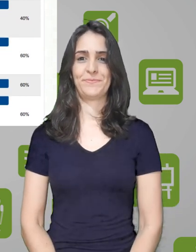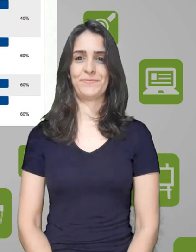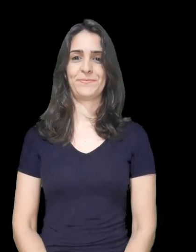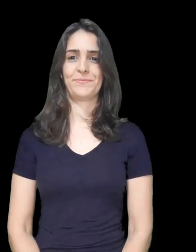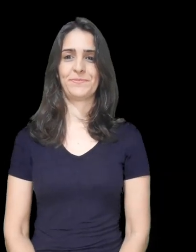abraço